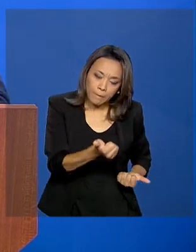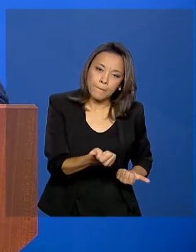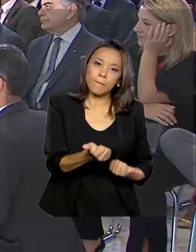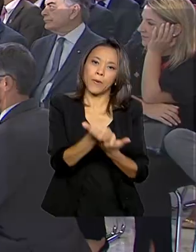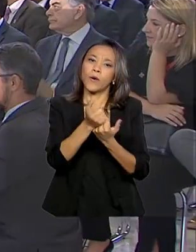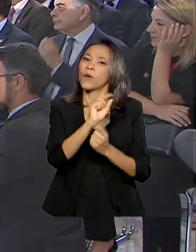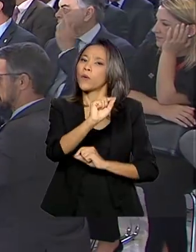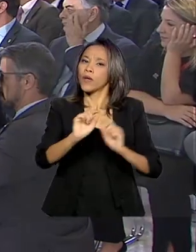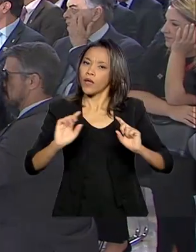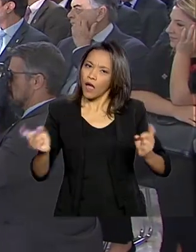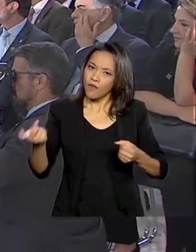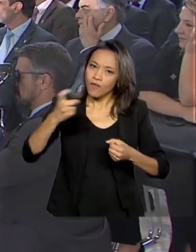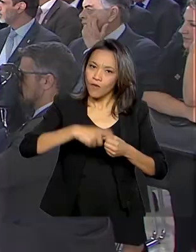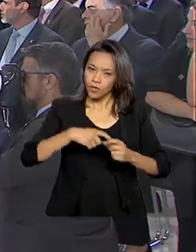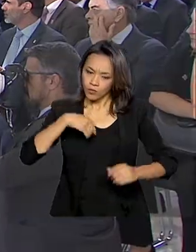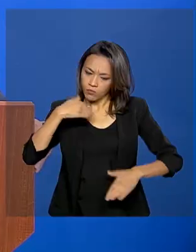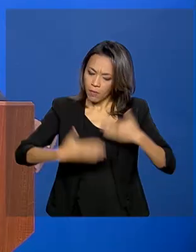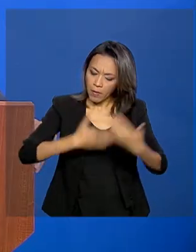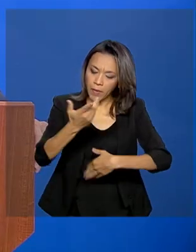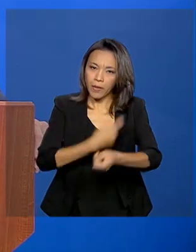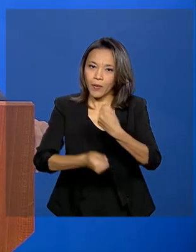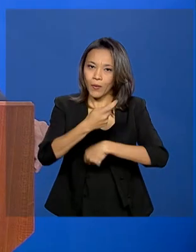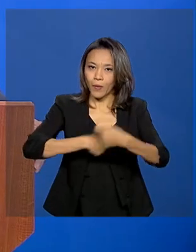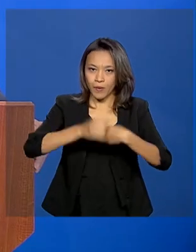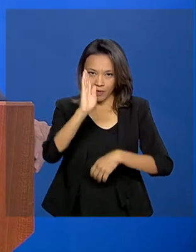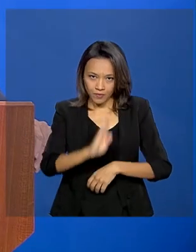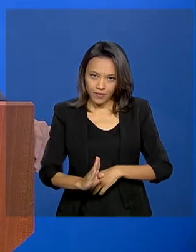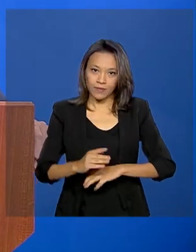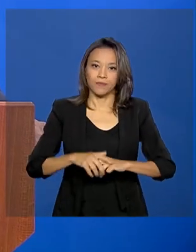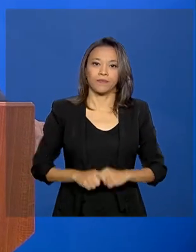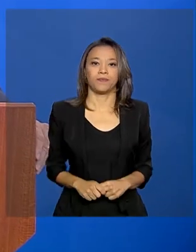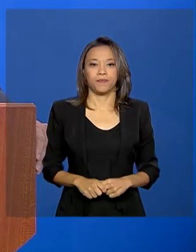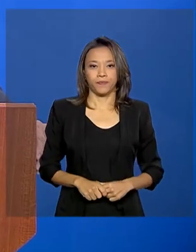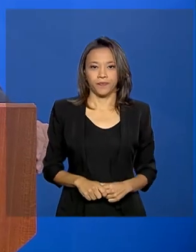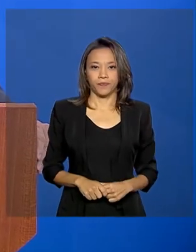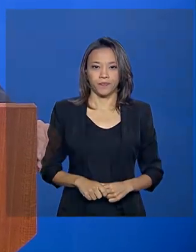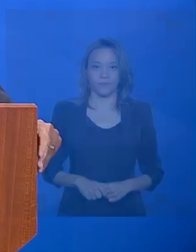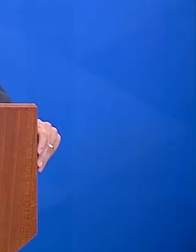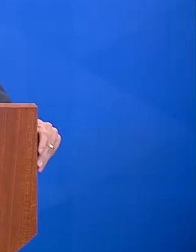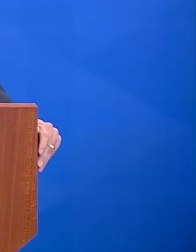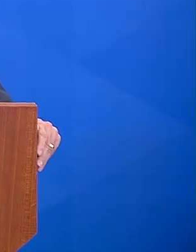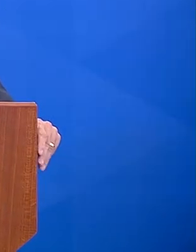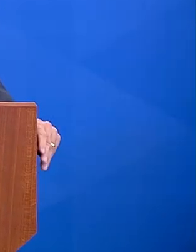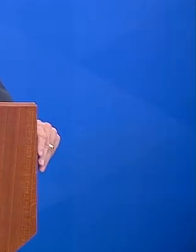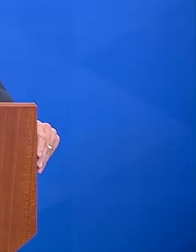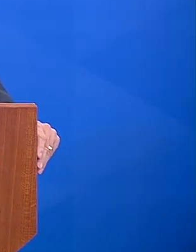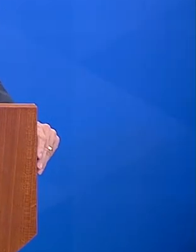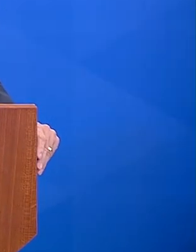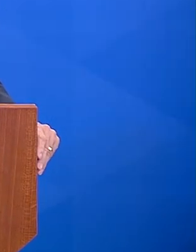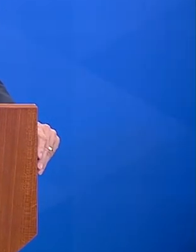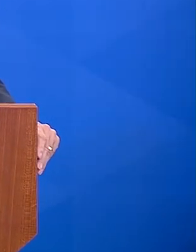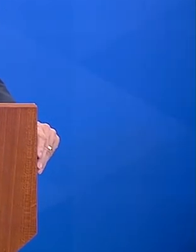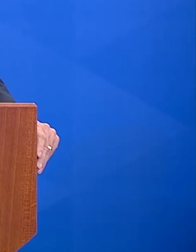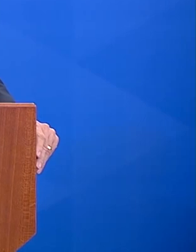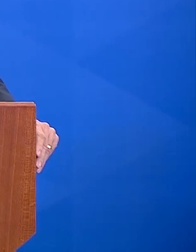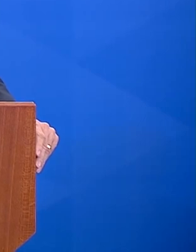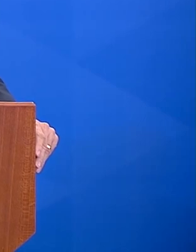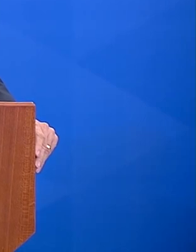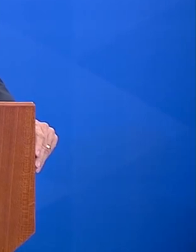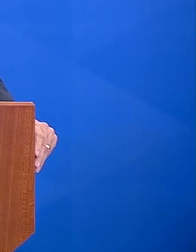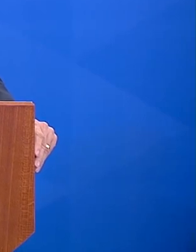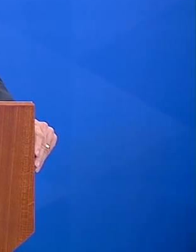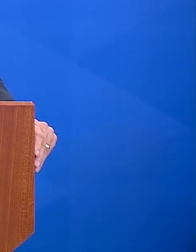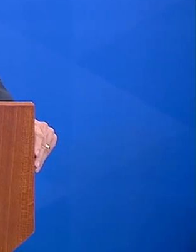retomada da economia brasileira. Nós vamos fazer o possível, o impossível, para trazer paz e